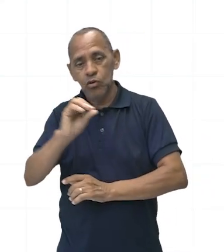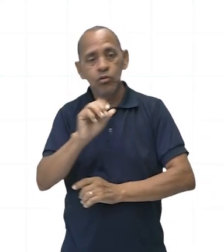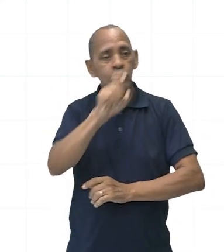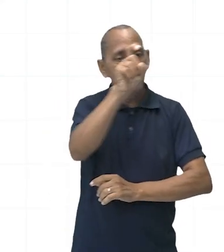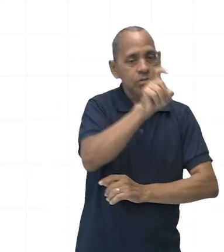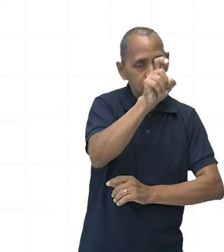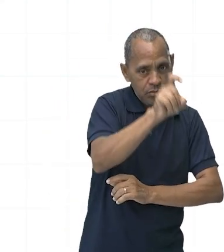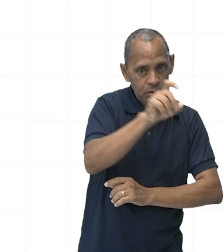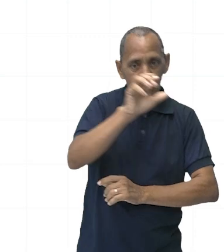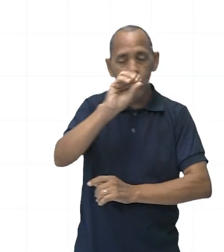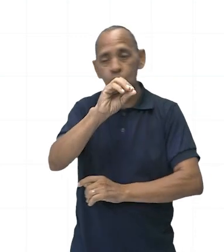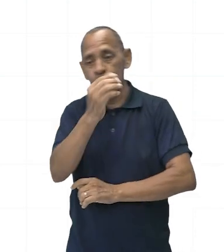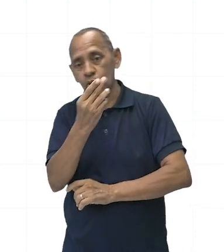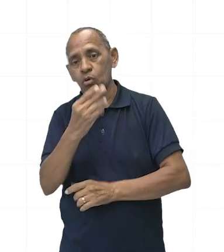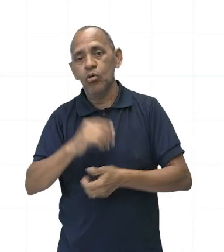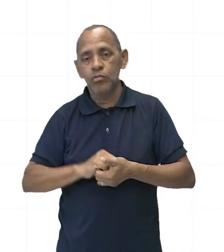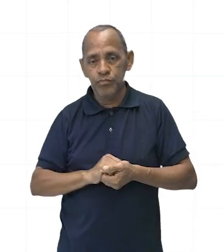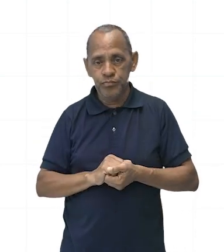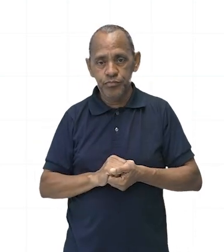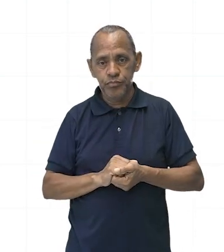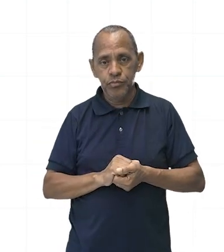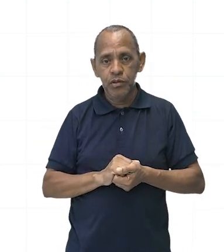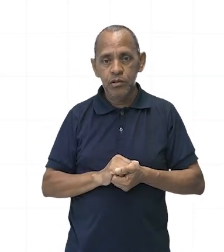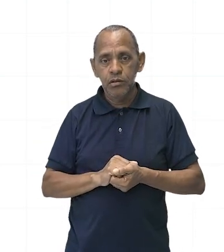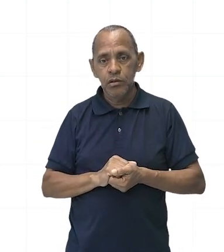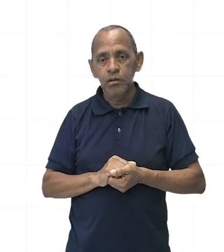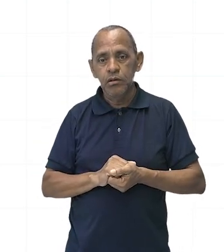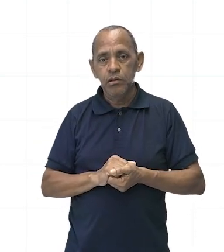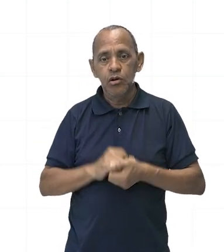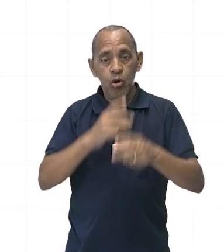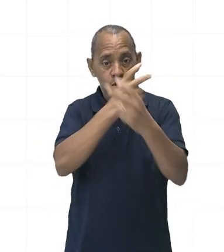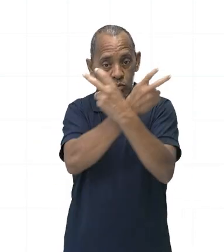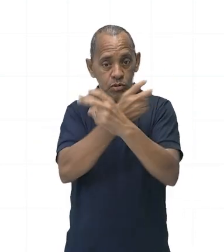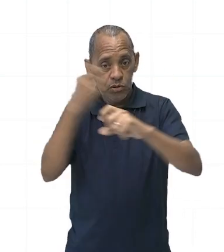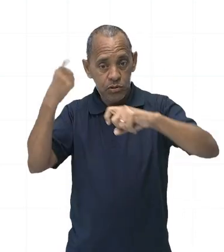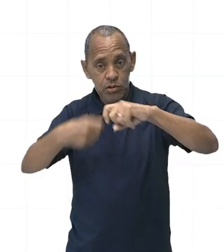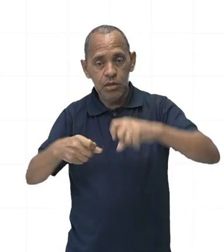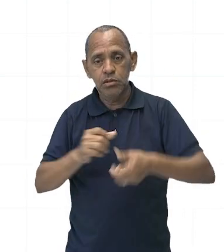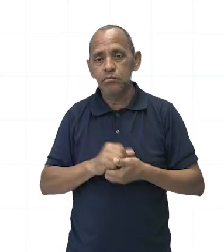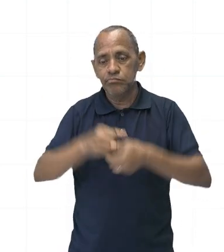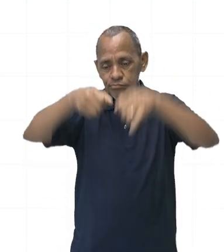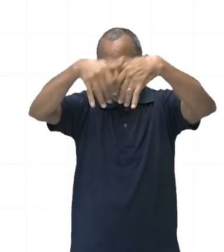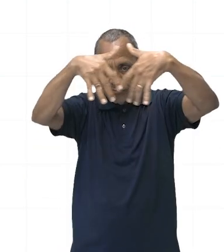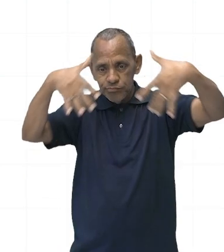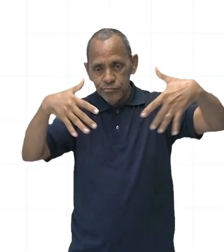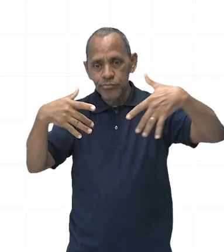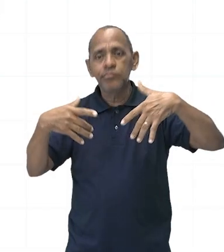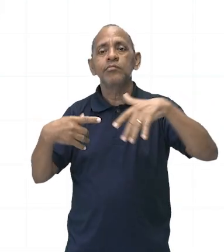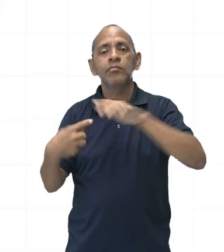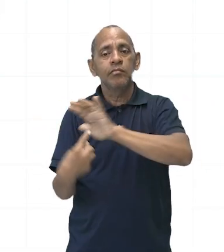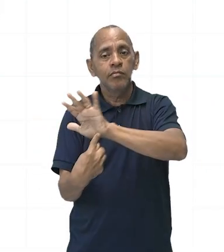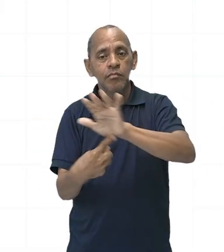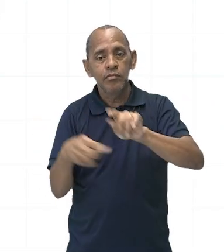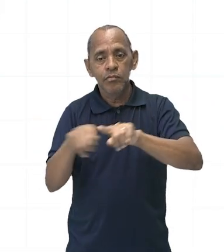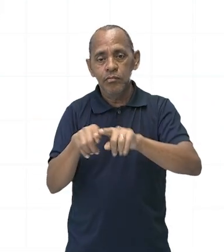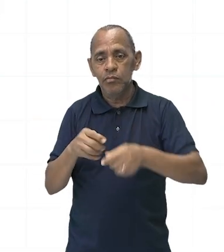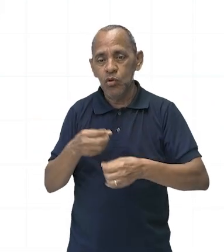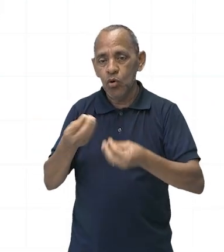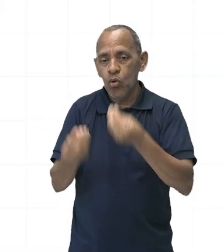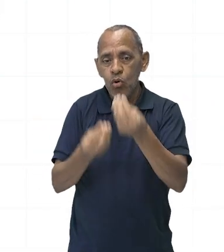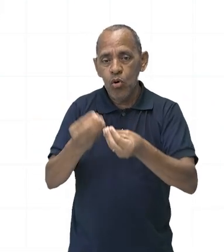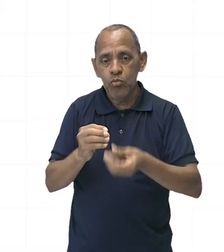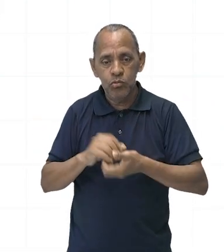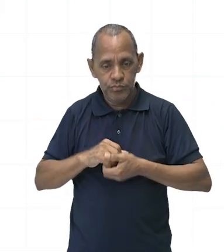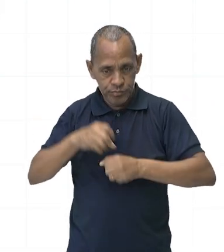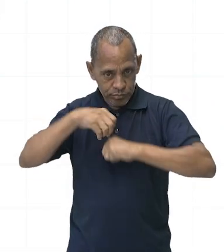e Y, ou XX, né, quando se trata desses cromossomos sexuais. Nesse esquema, podemos observar como funciona a